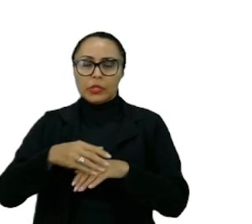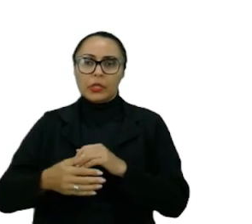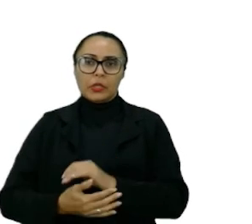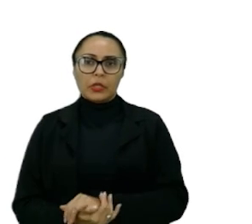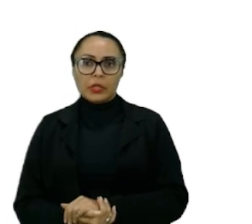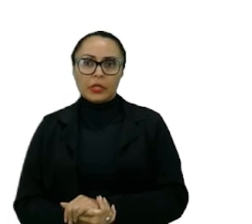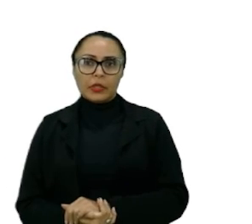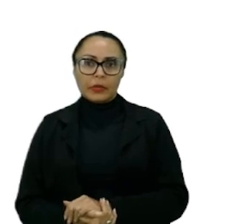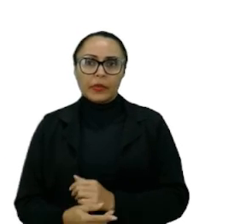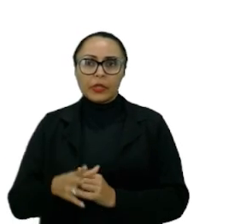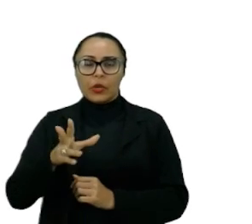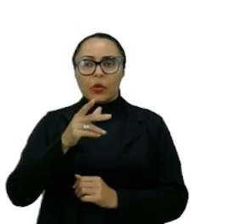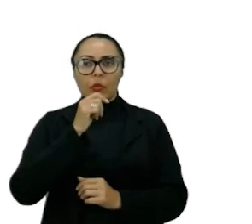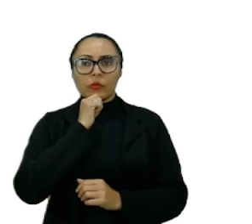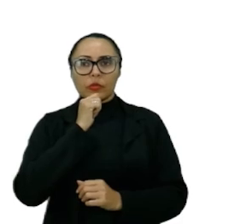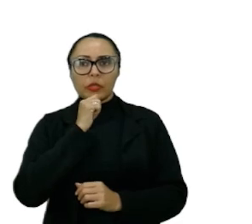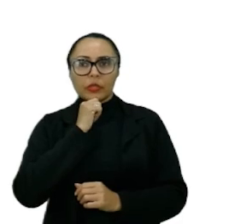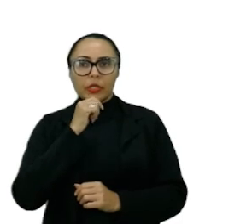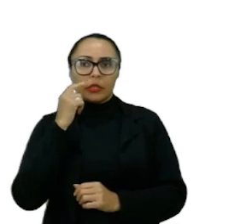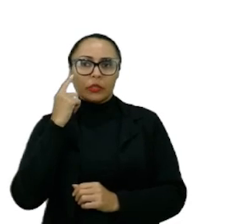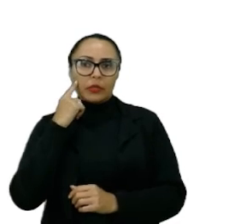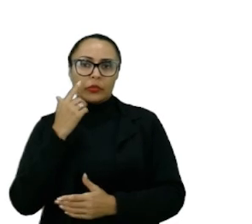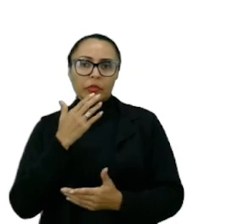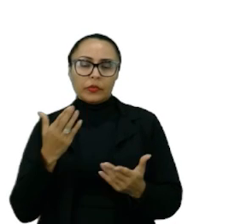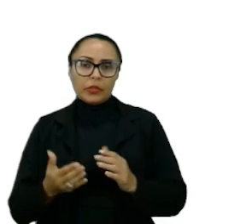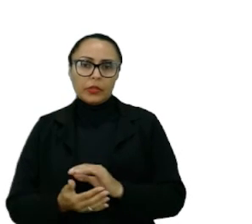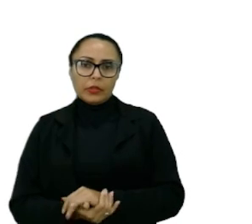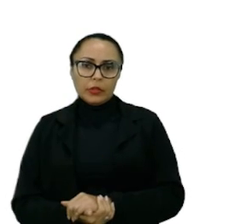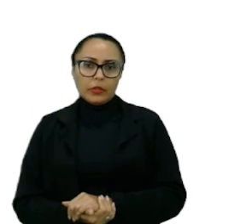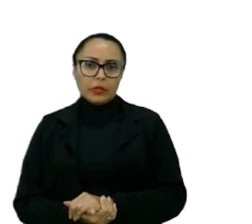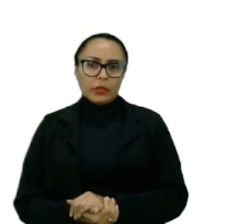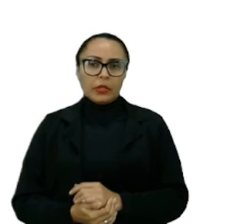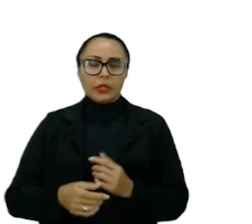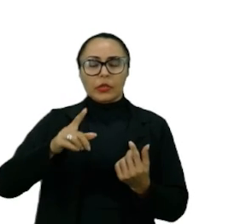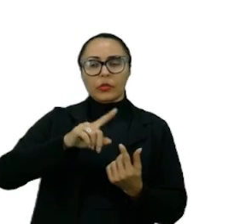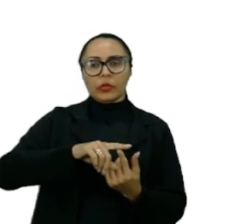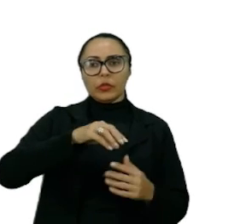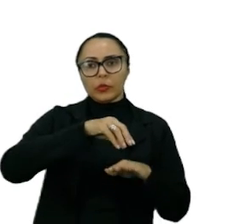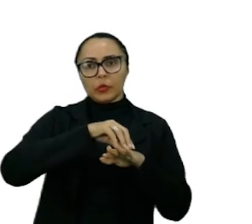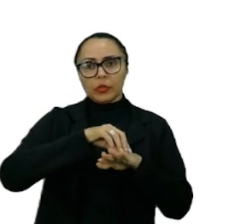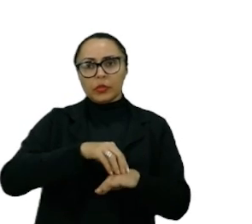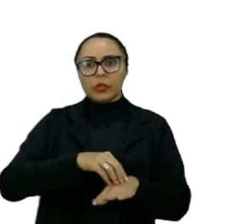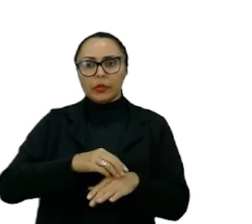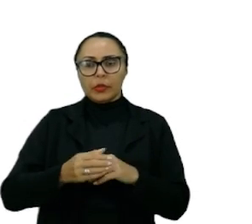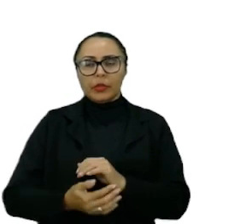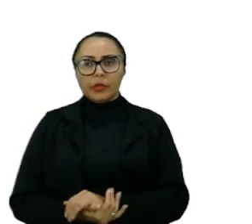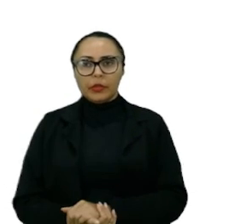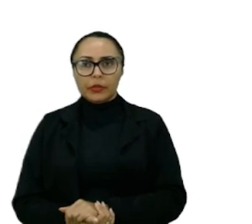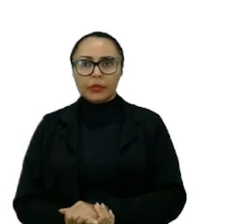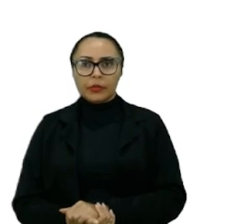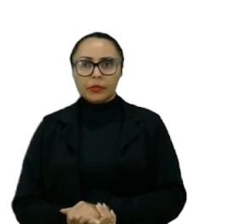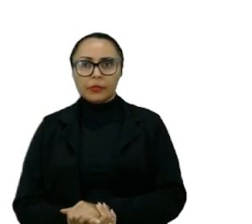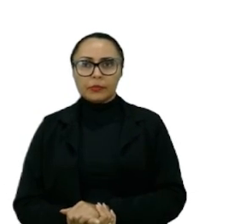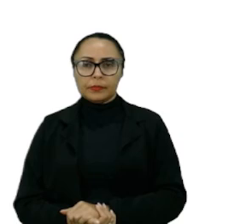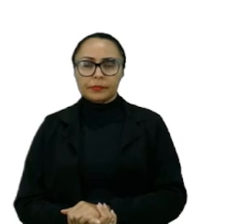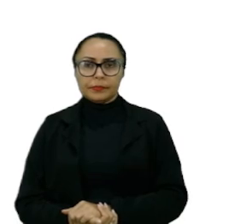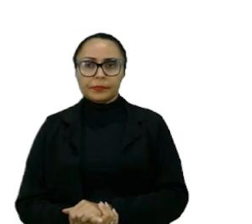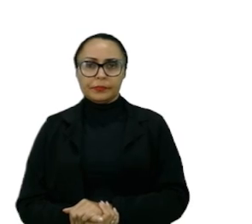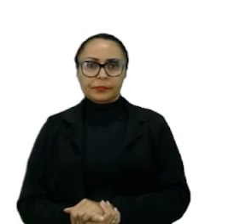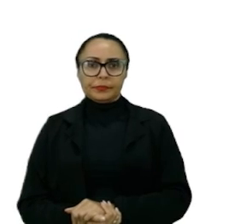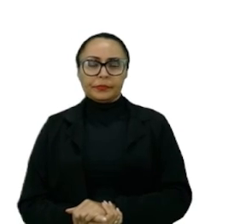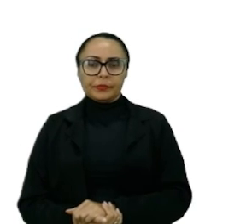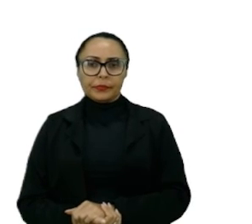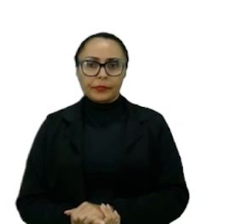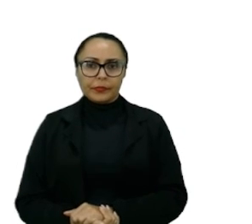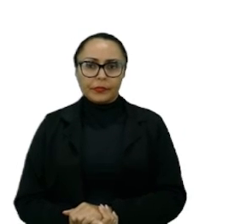oportunidades nas frotas de veículos e os tipos de transportes e as rotas. Na distribuição de